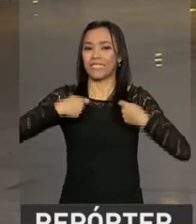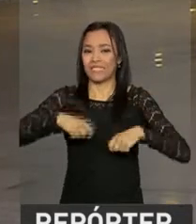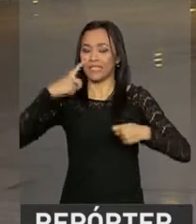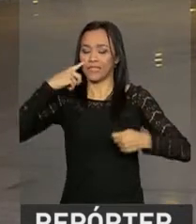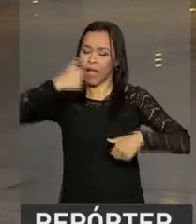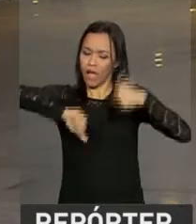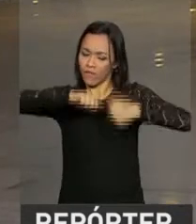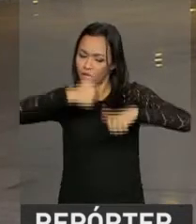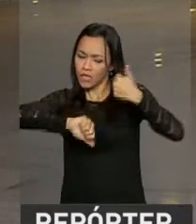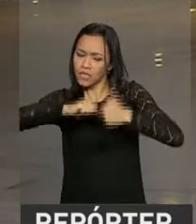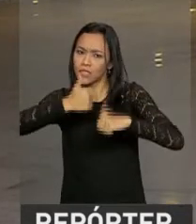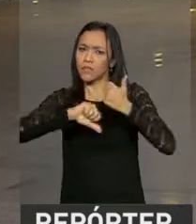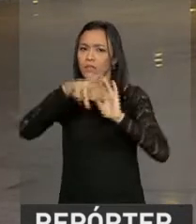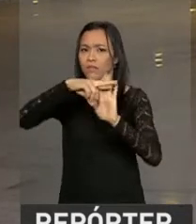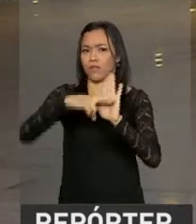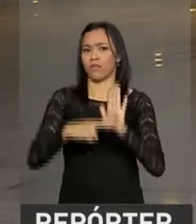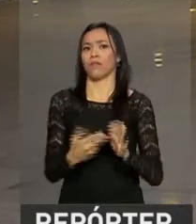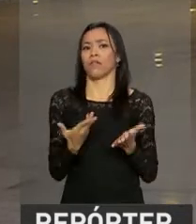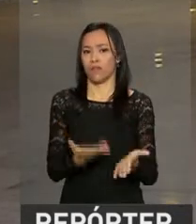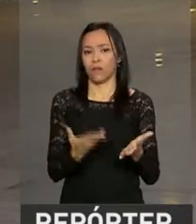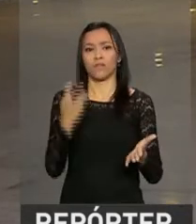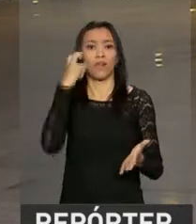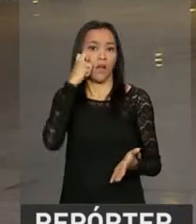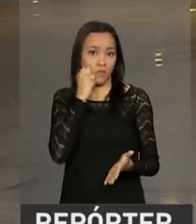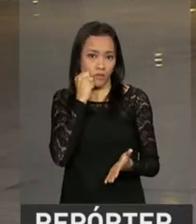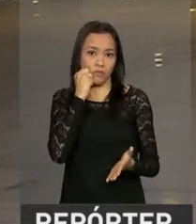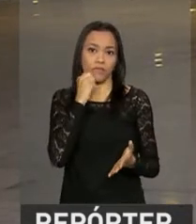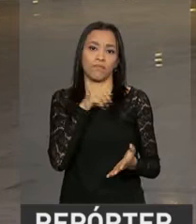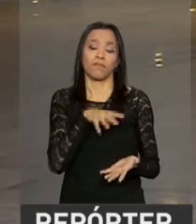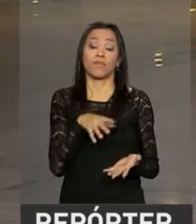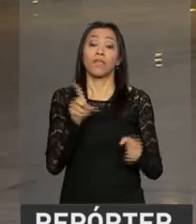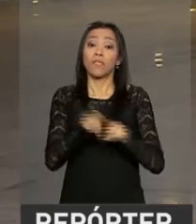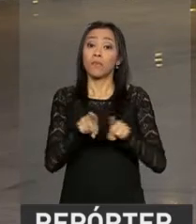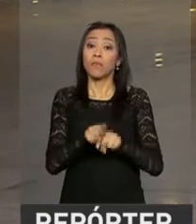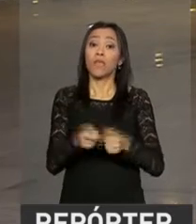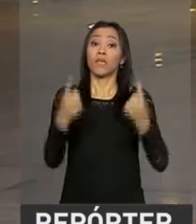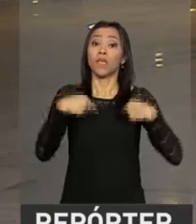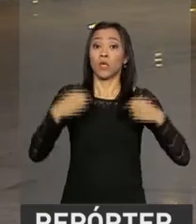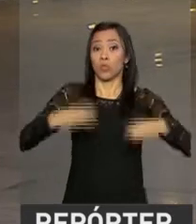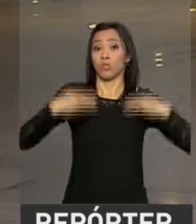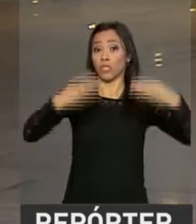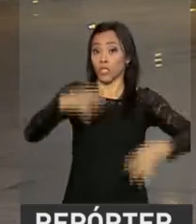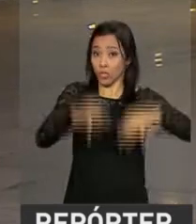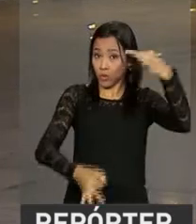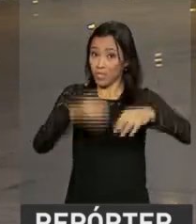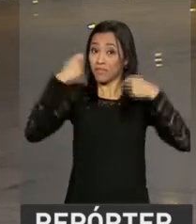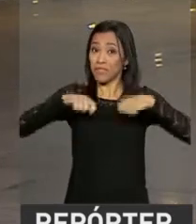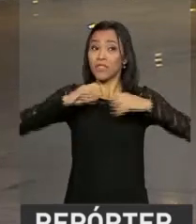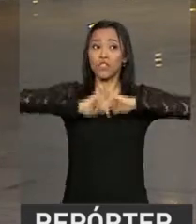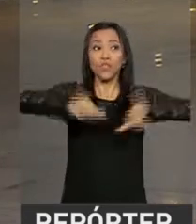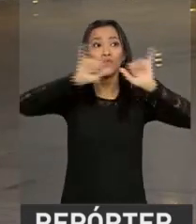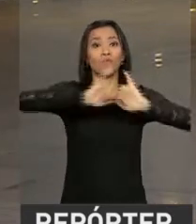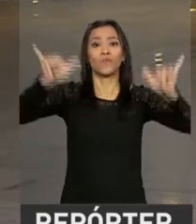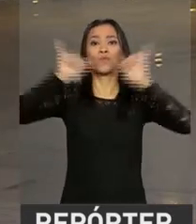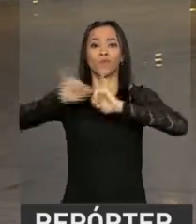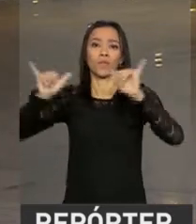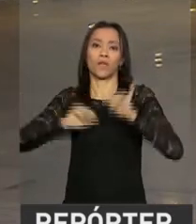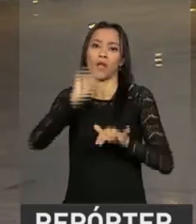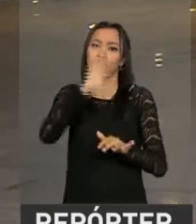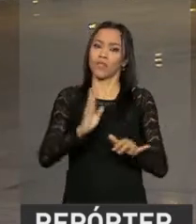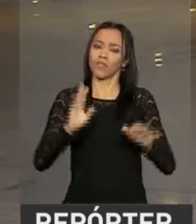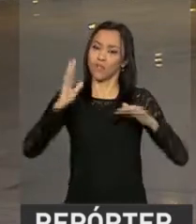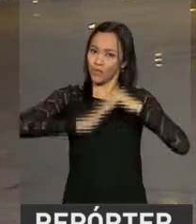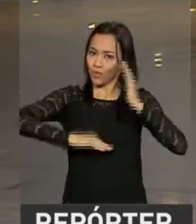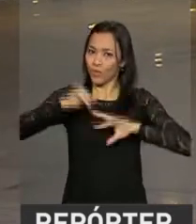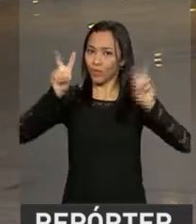revisão desses procedimentos de acordo com o ministério da justiça também a necessidade de uma campanha nacional sobre o tema